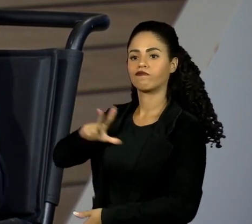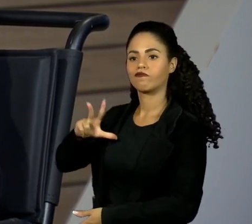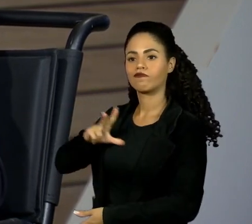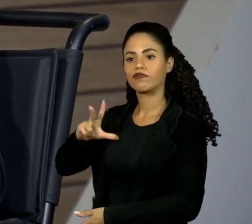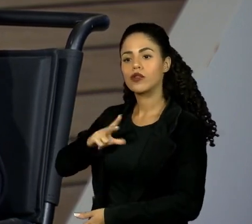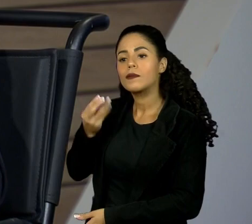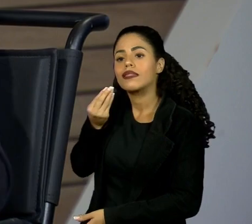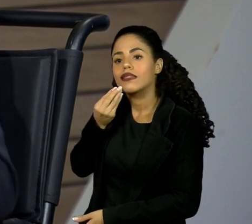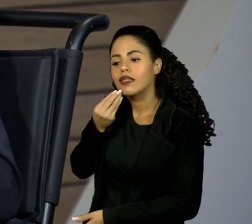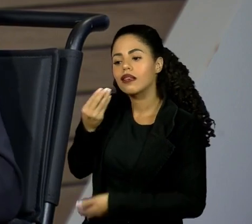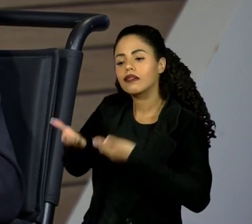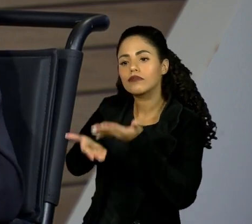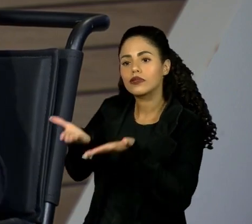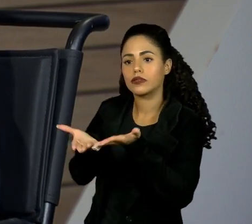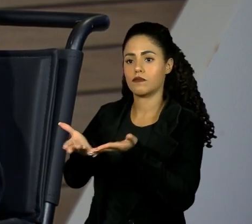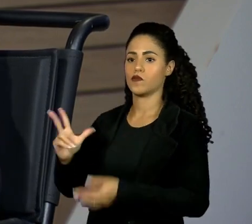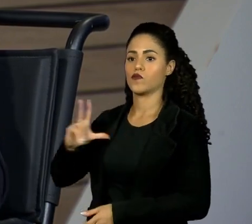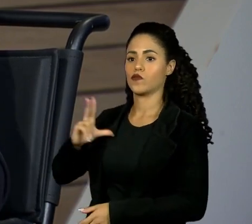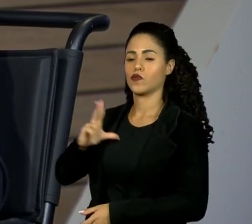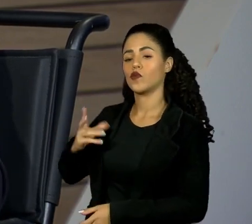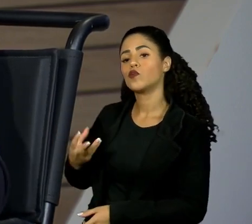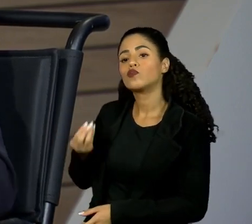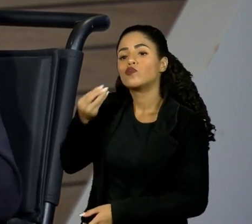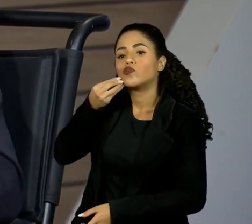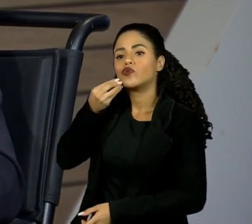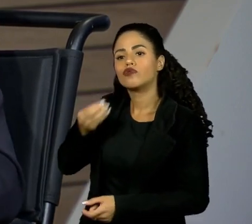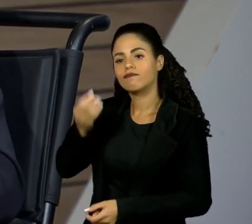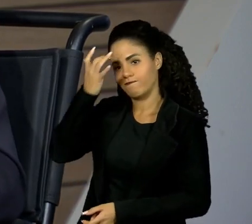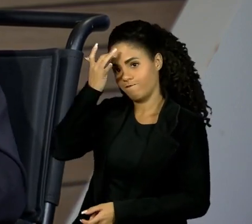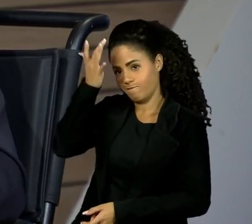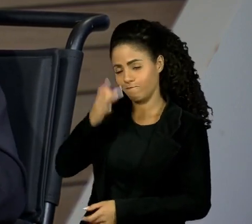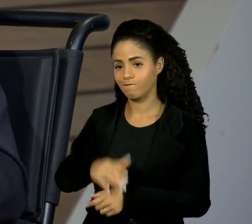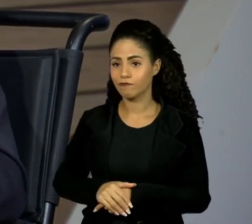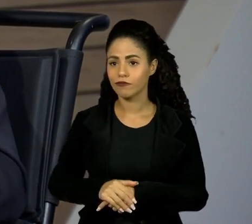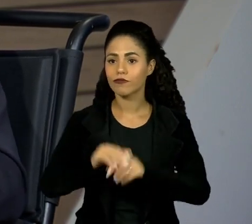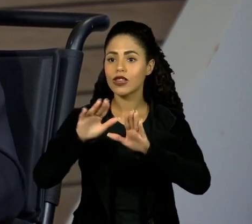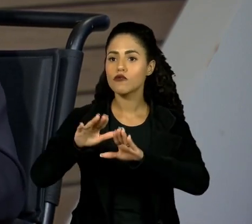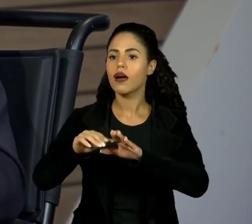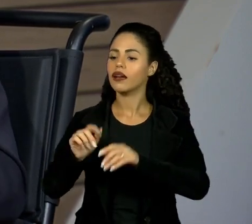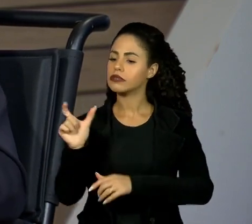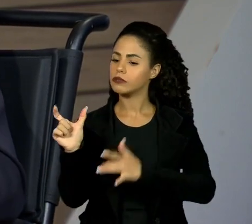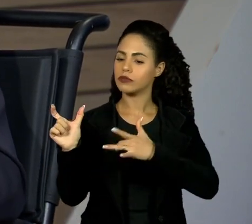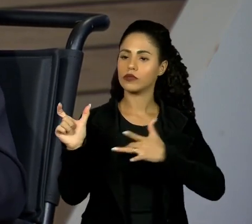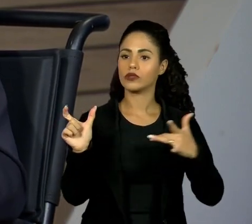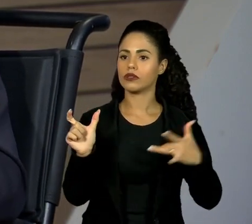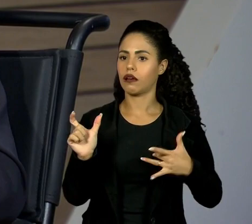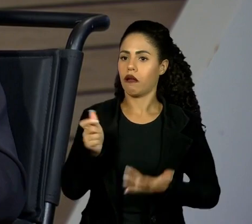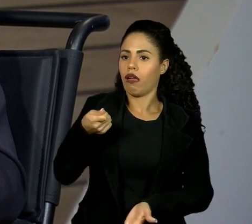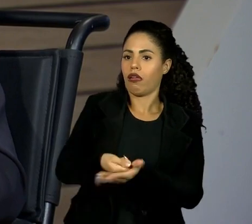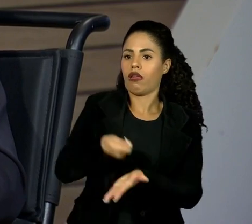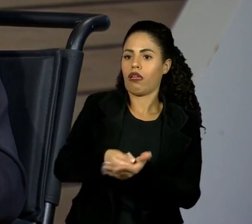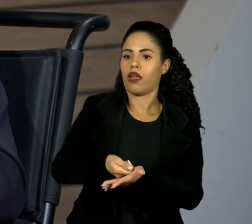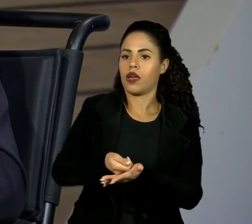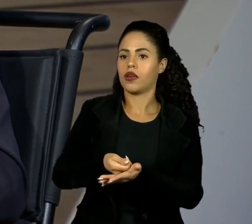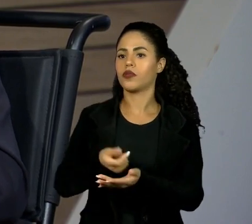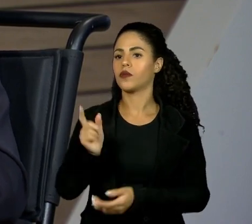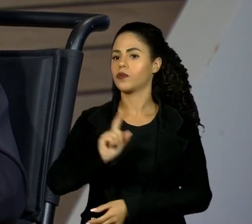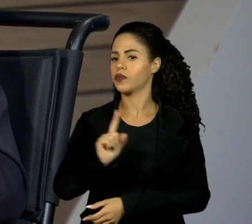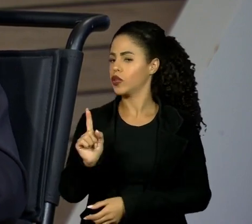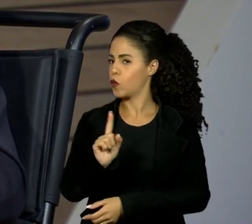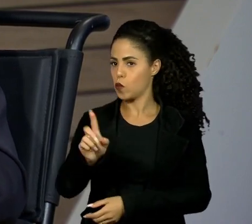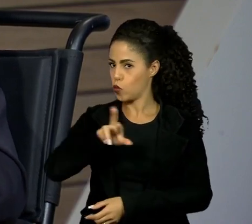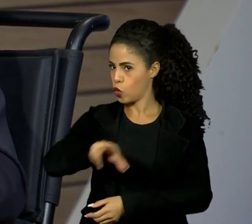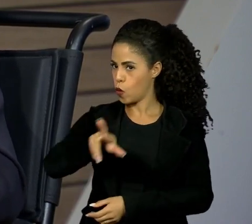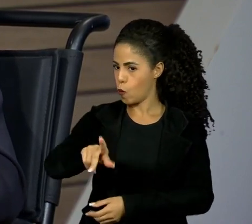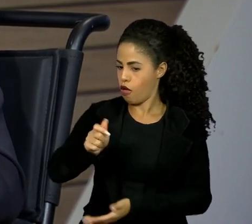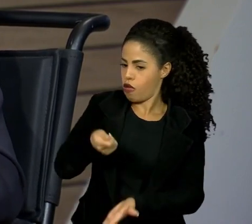que o SUS não cobre e faz o tratamento. Então, de uma maneira de facilitar. Os planos de saúde também não são obrigados a cobrir